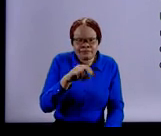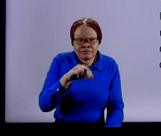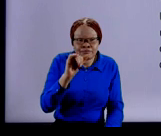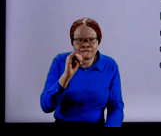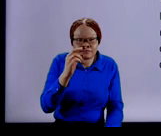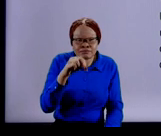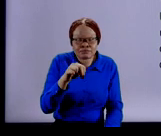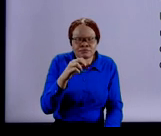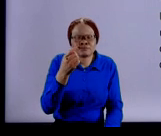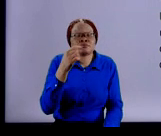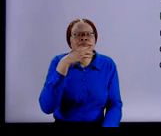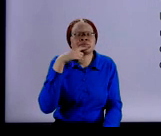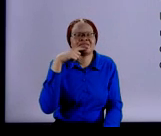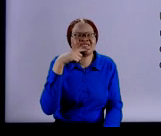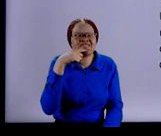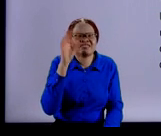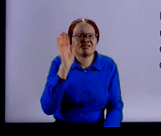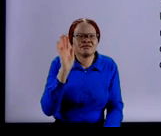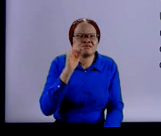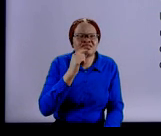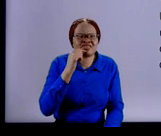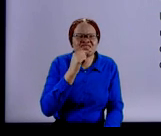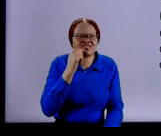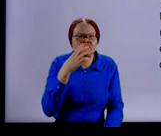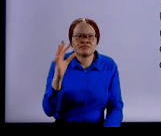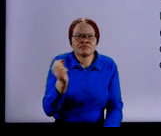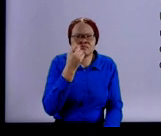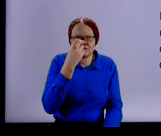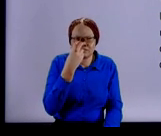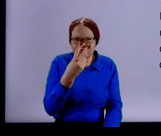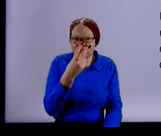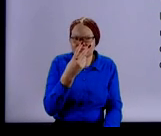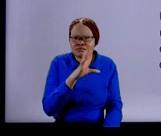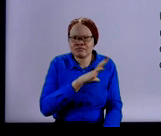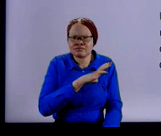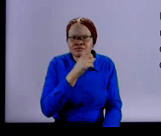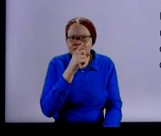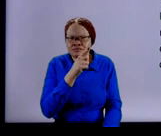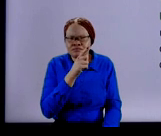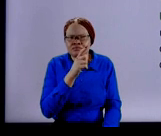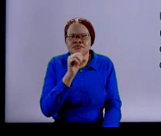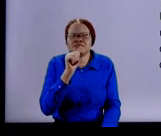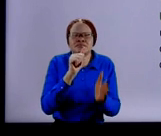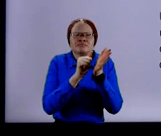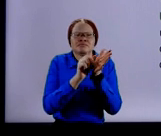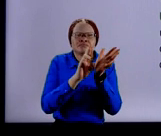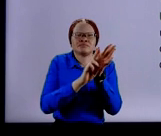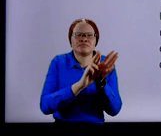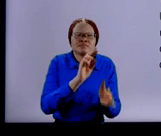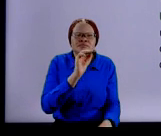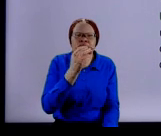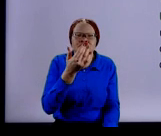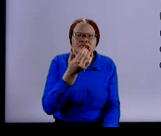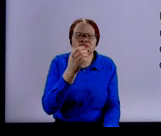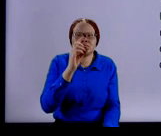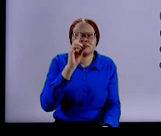estão a vermelho e como podem ver temos aqui os